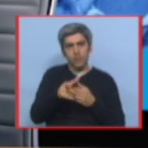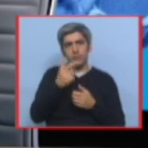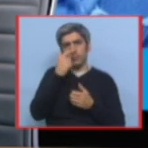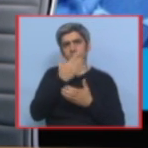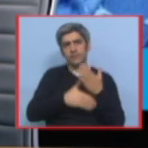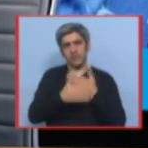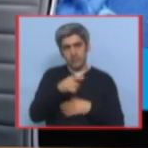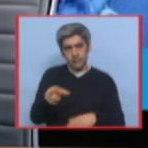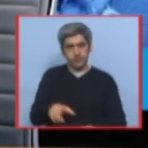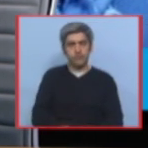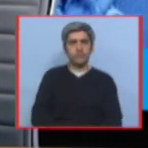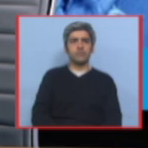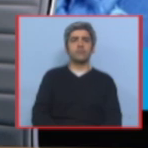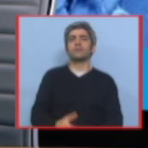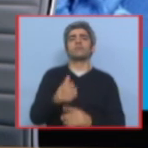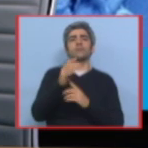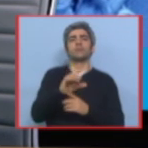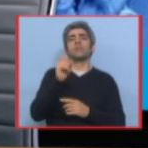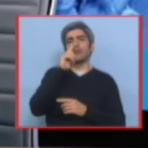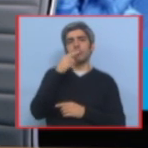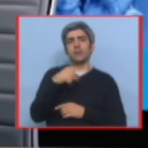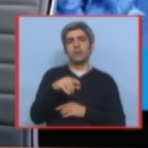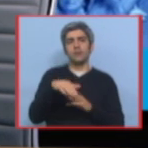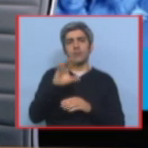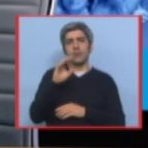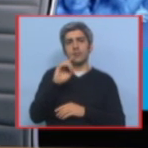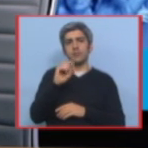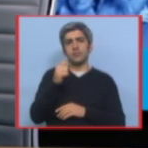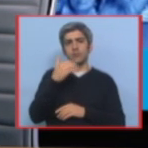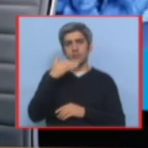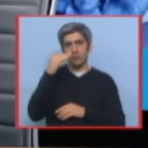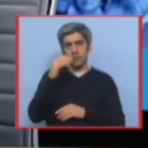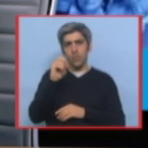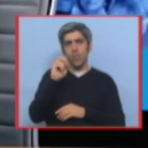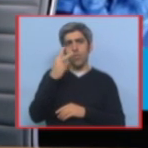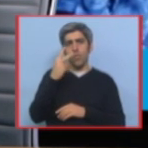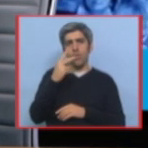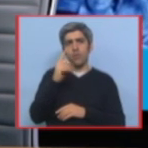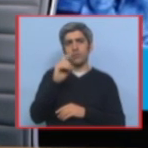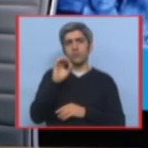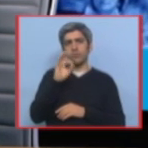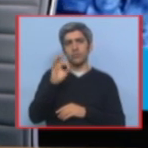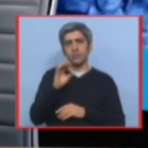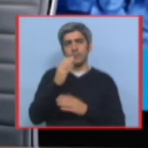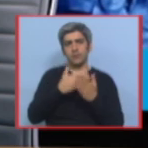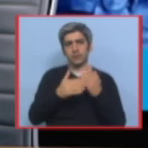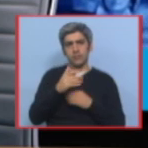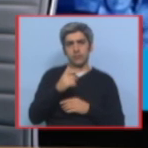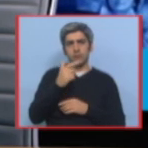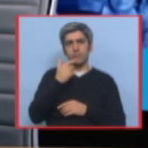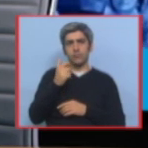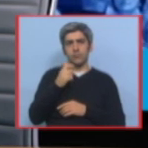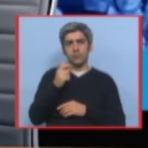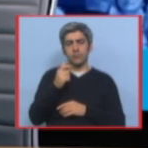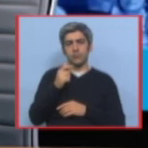deficientes. Neste caso, por exemplo, quem tiver mais do que 65 anos ou mais de 60% de deficiência não pode ser,